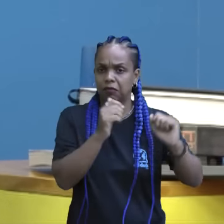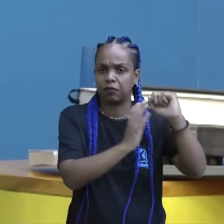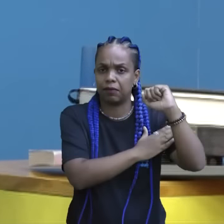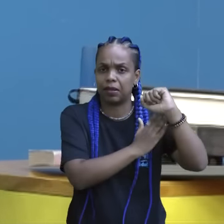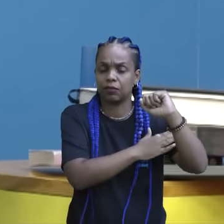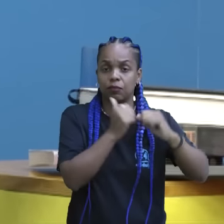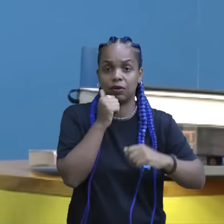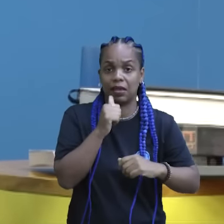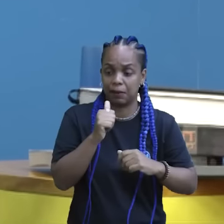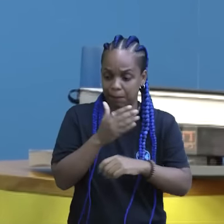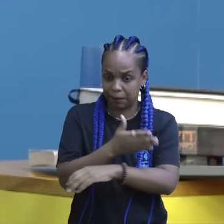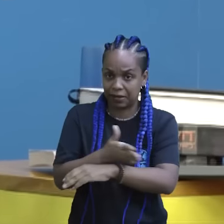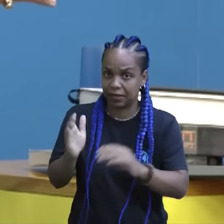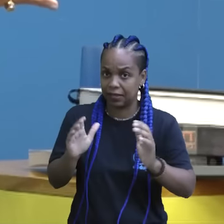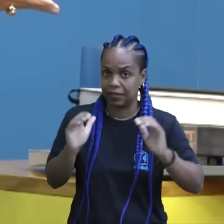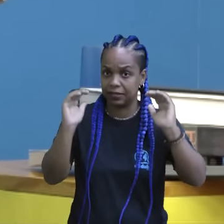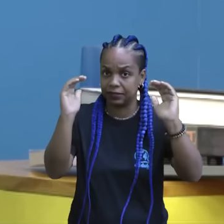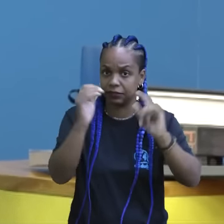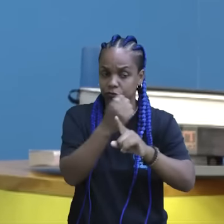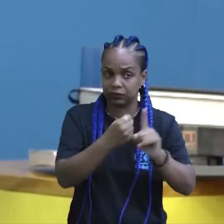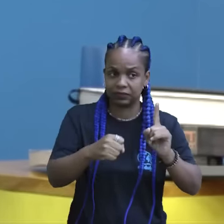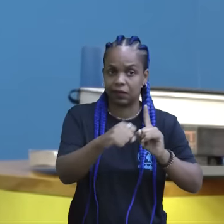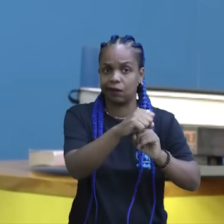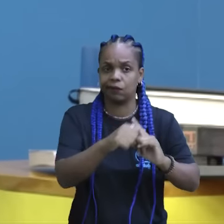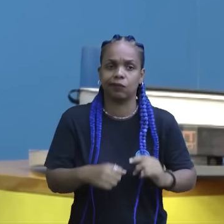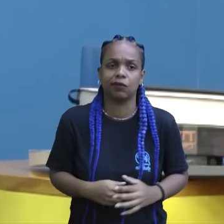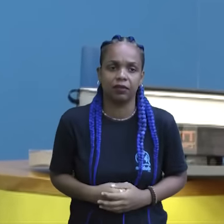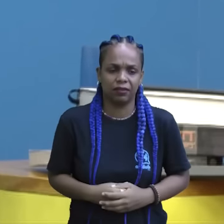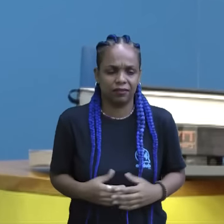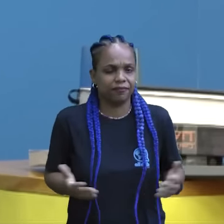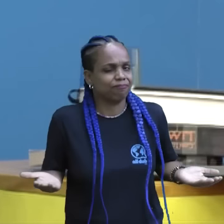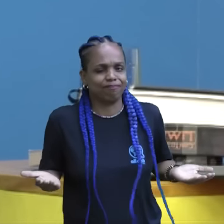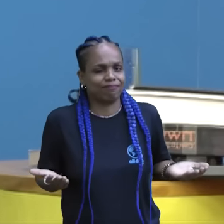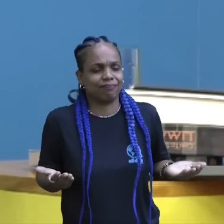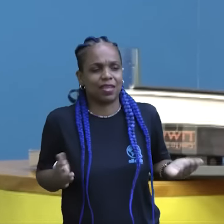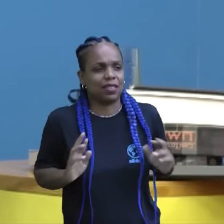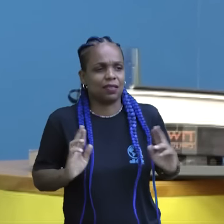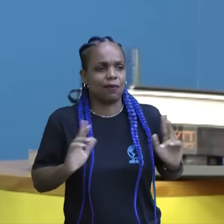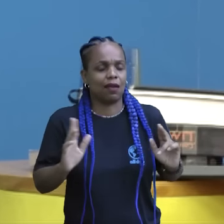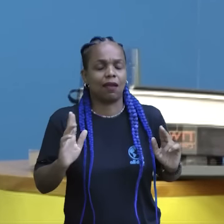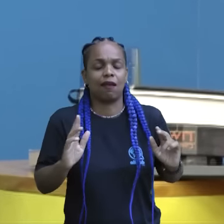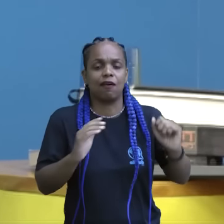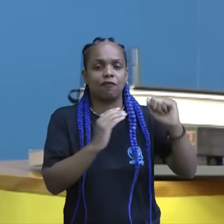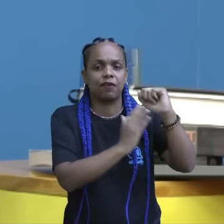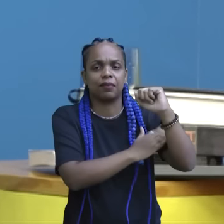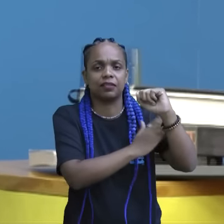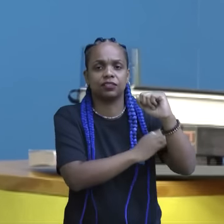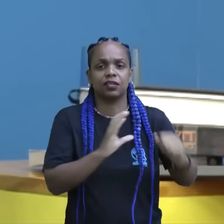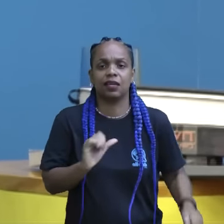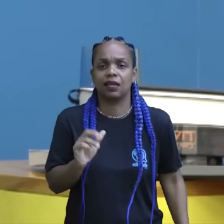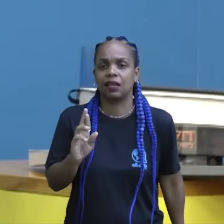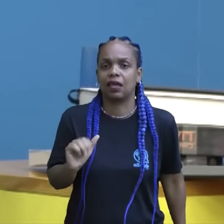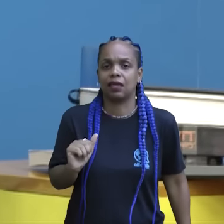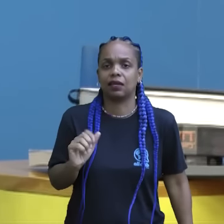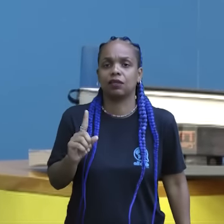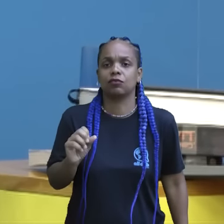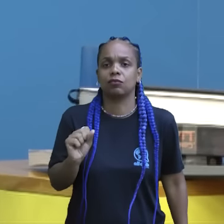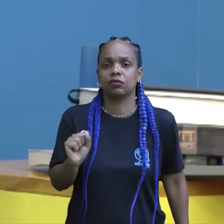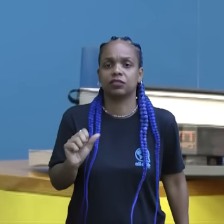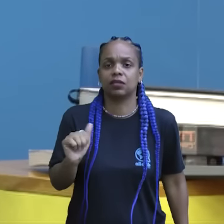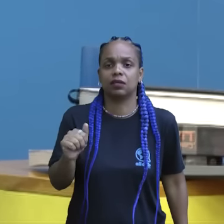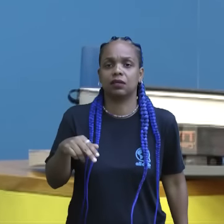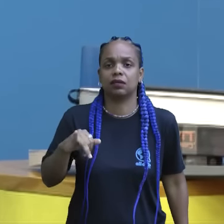de Clara dos Anjos, por exemplo. Então, eu acho que há um catálogo de temas que a gente podia tirar daqui, que